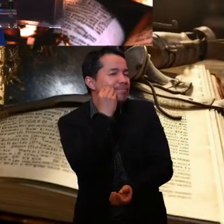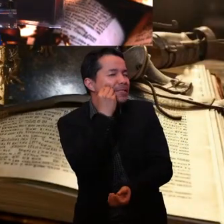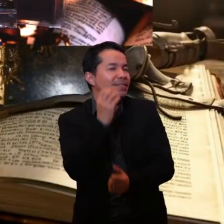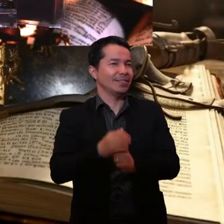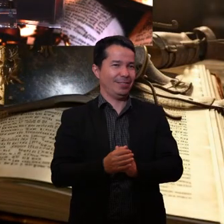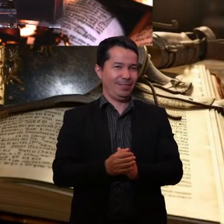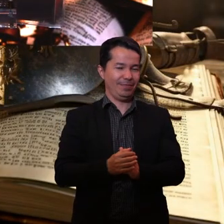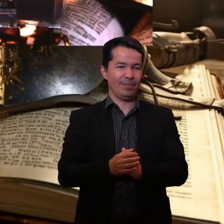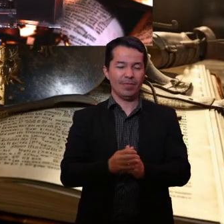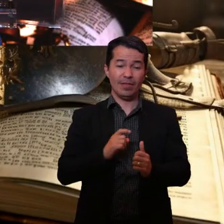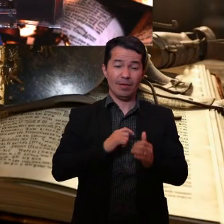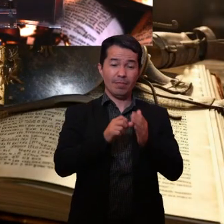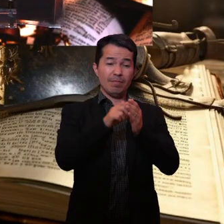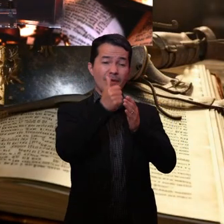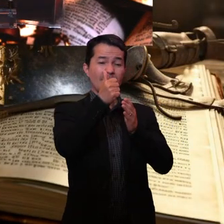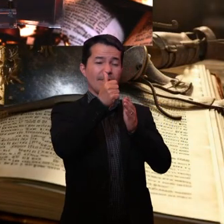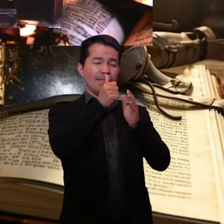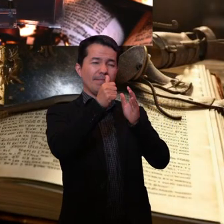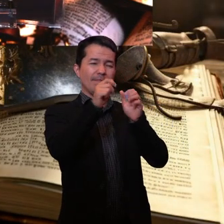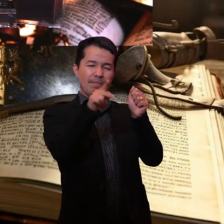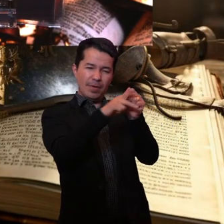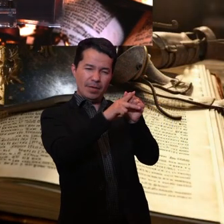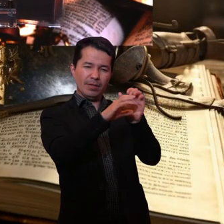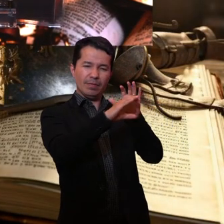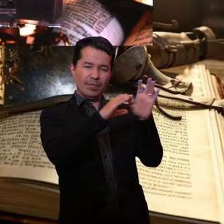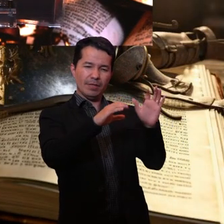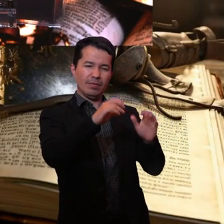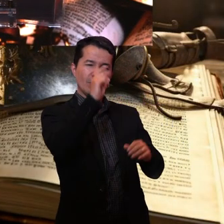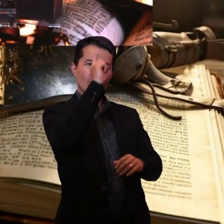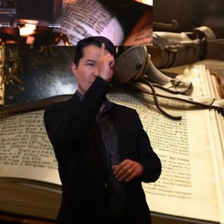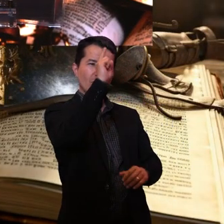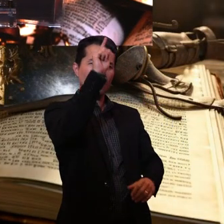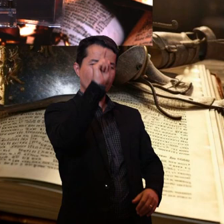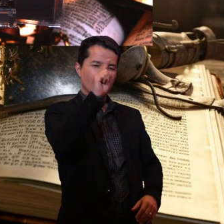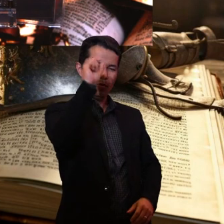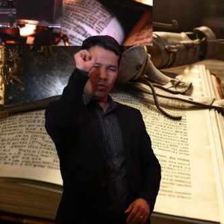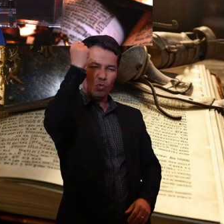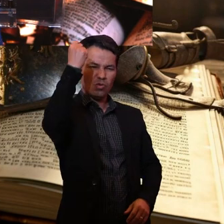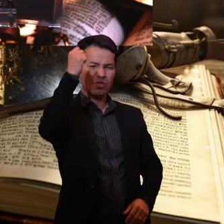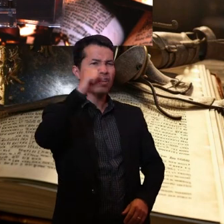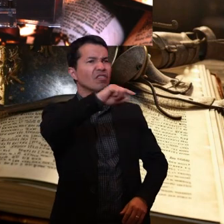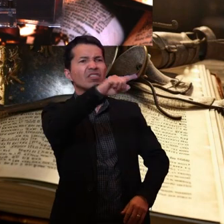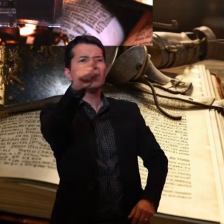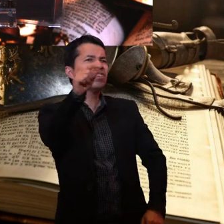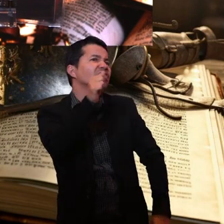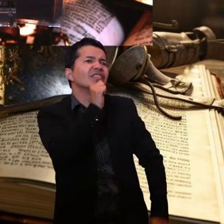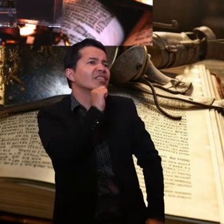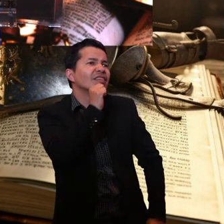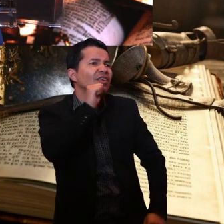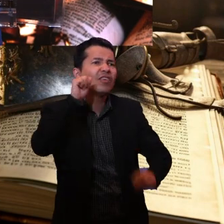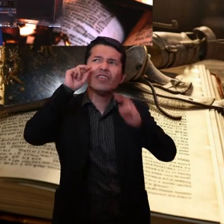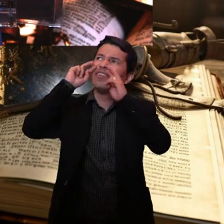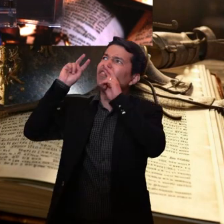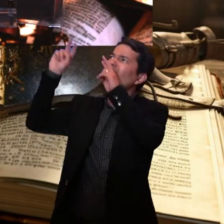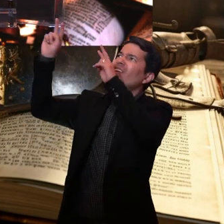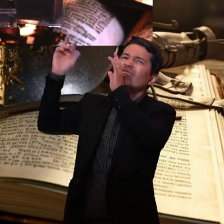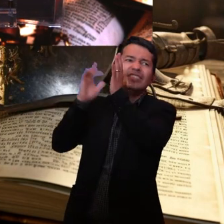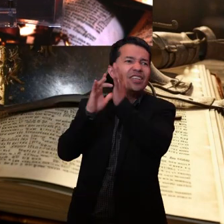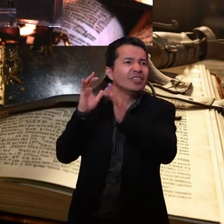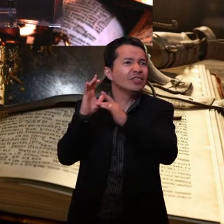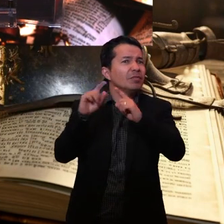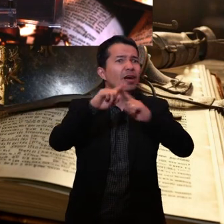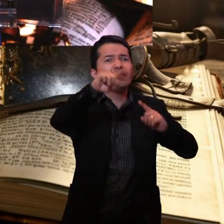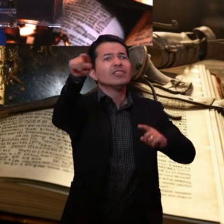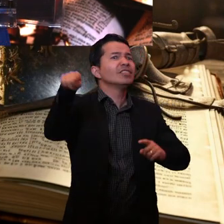tendo visto, vocês o amam. E apesar de não o verem agora, creem nele e exultam com alegria indizível e